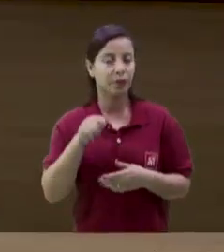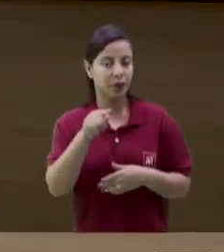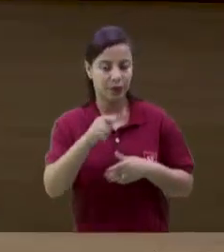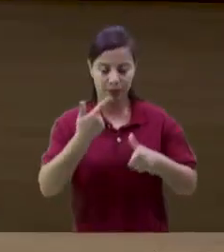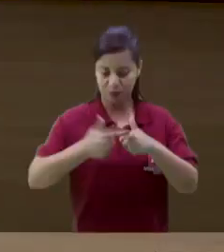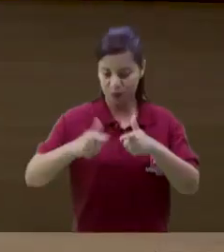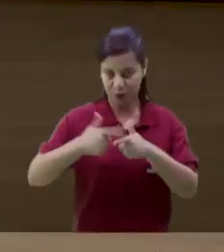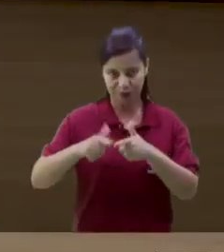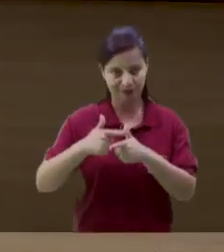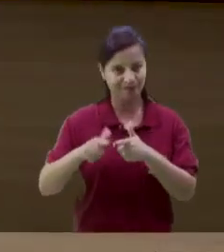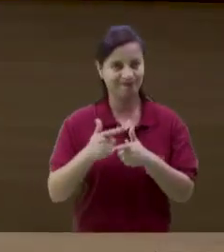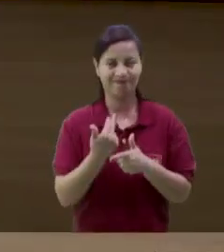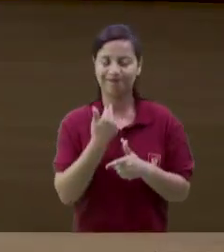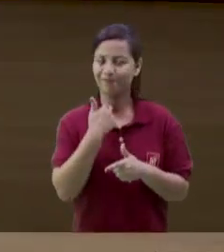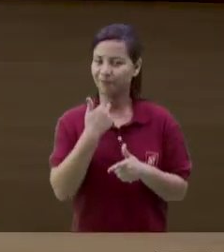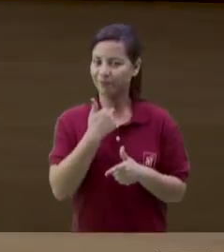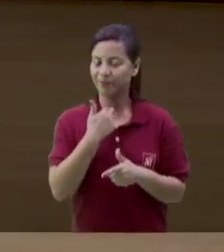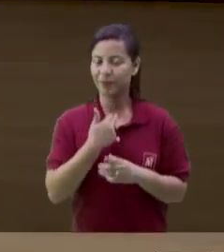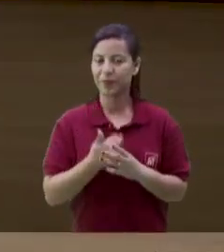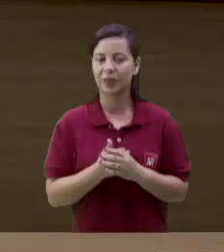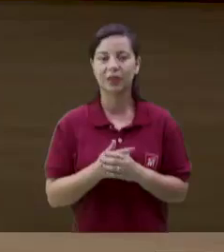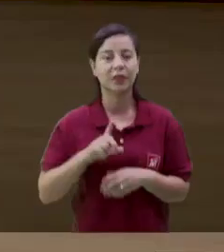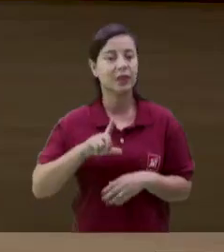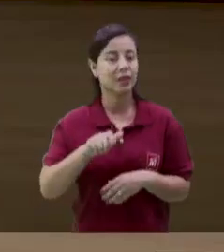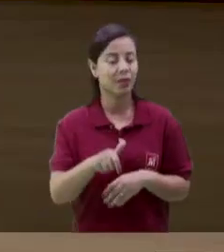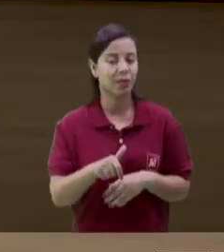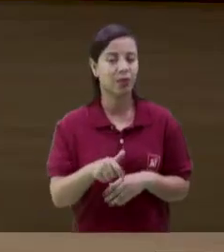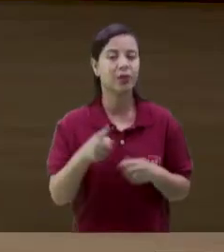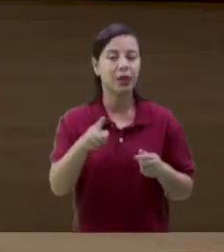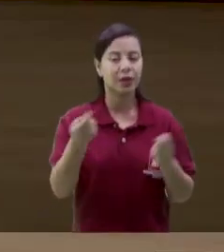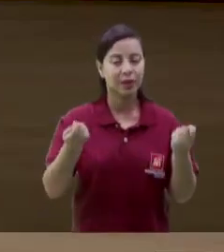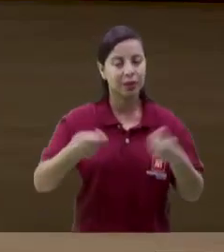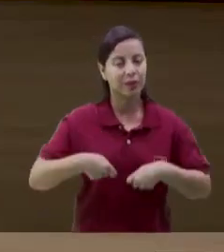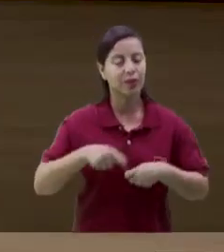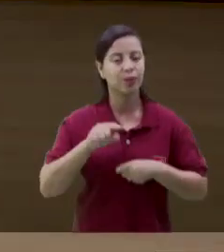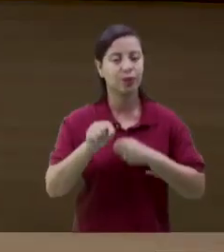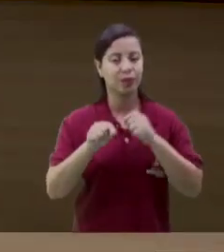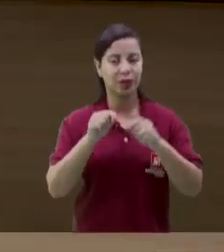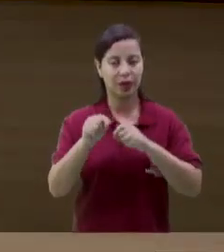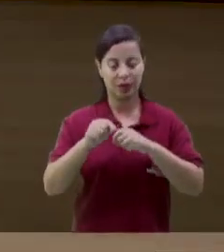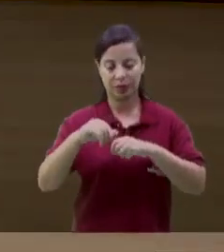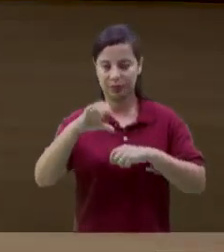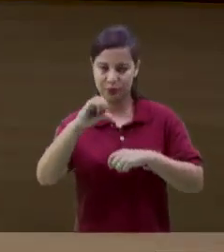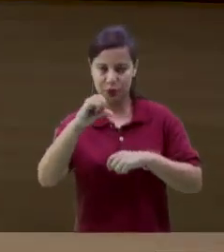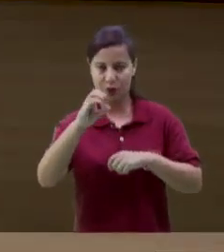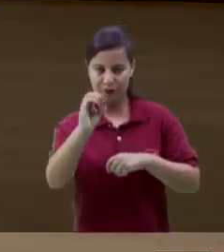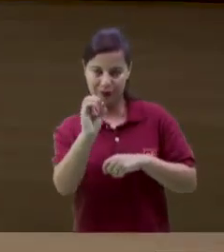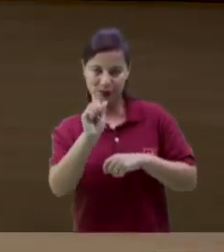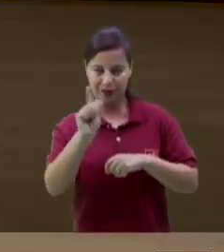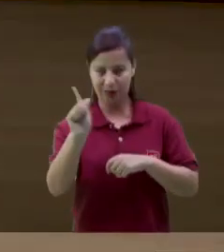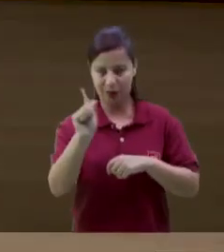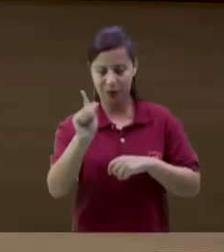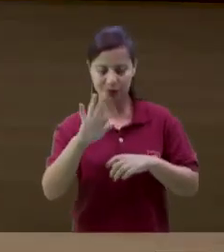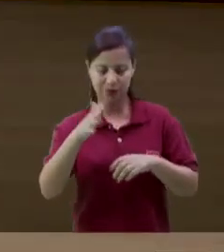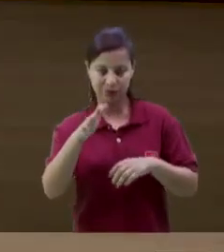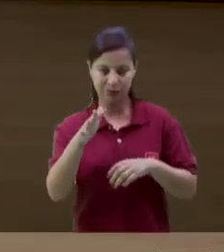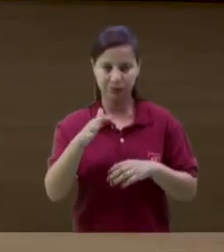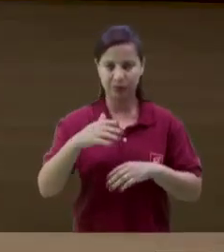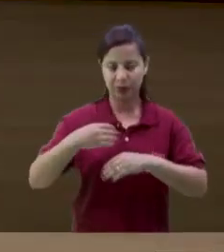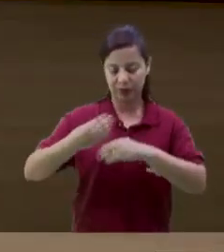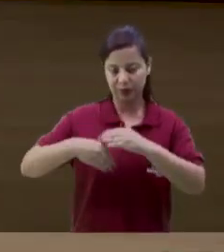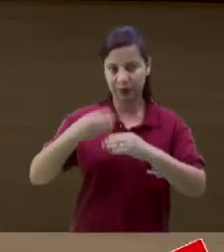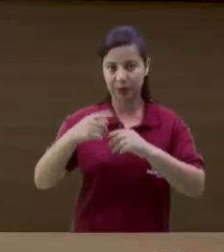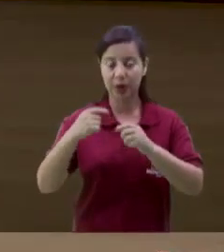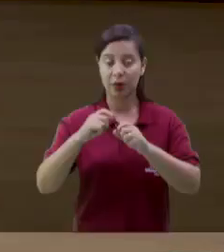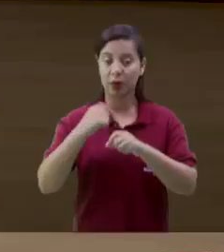mais as estruturas. E aí eu posso, nessa posição anatômica de 90 graus, eu amarro então